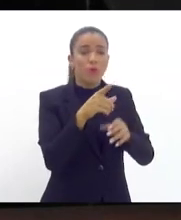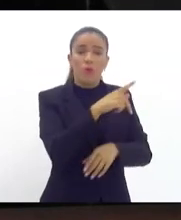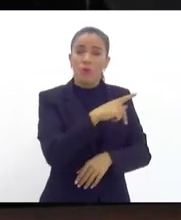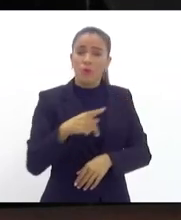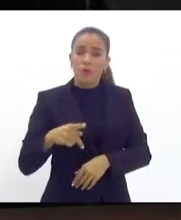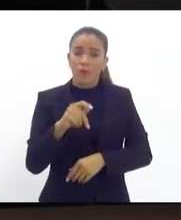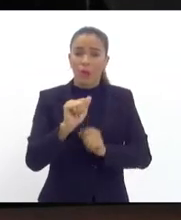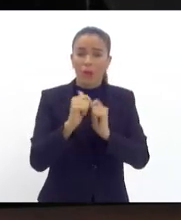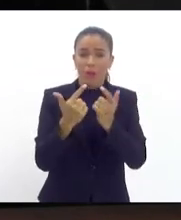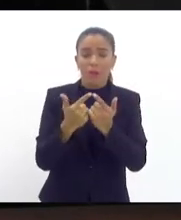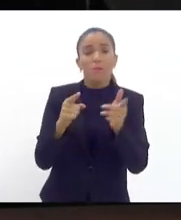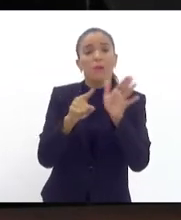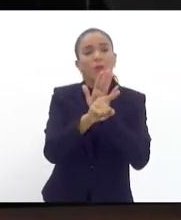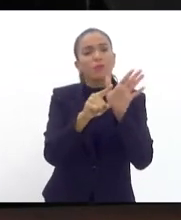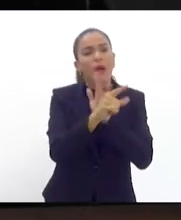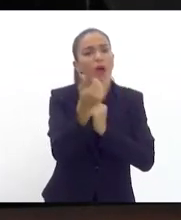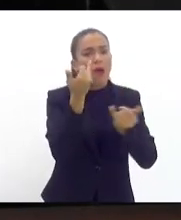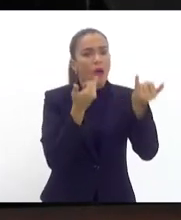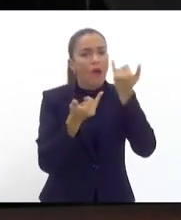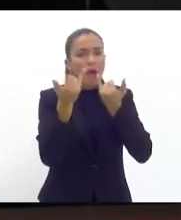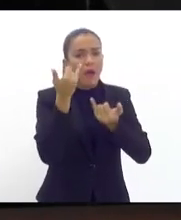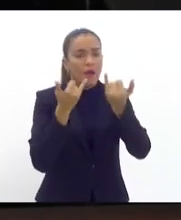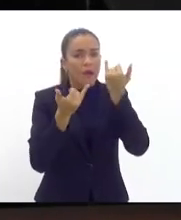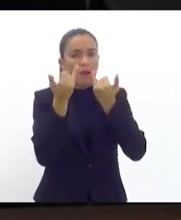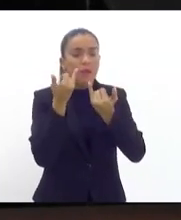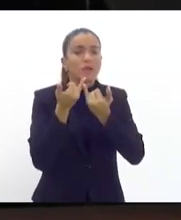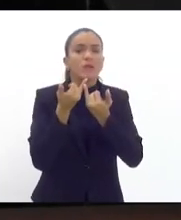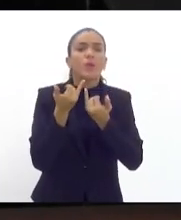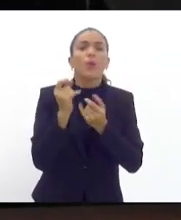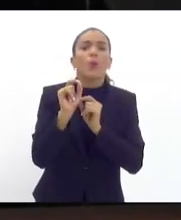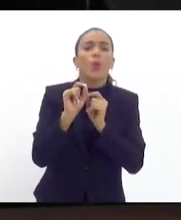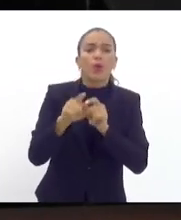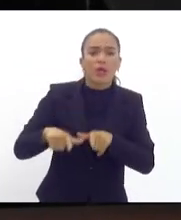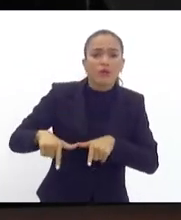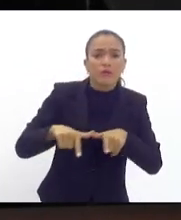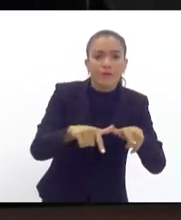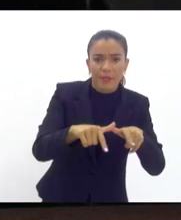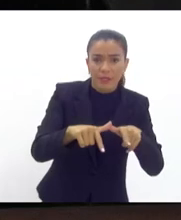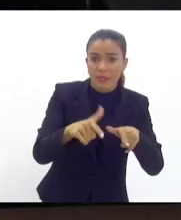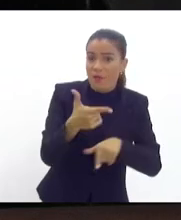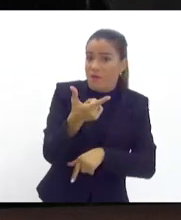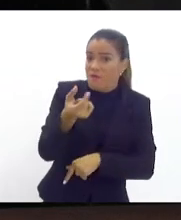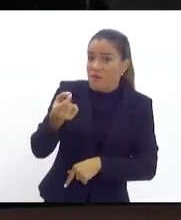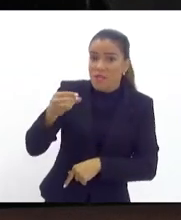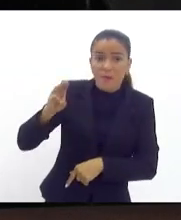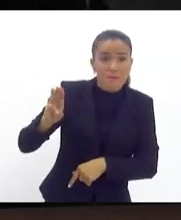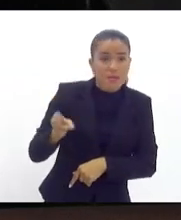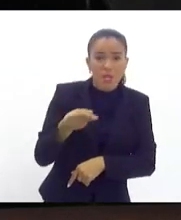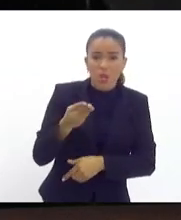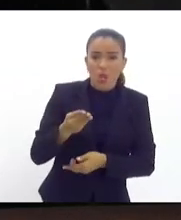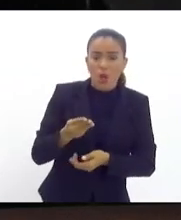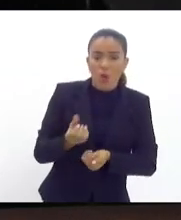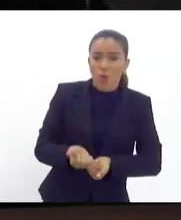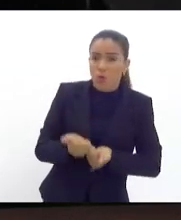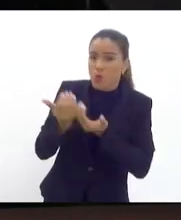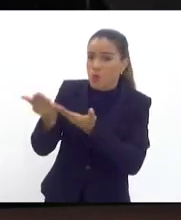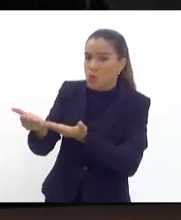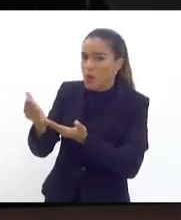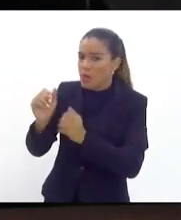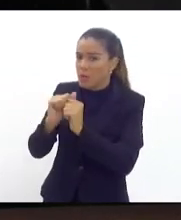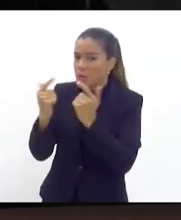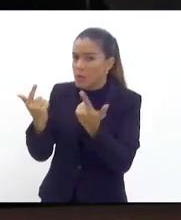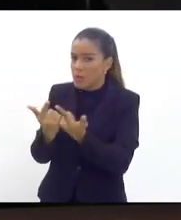sobre né o que que tinha sido feito com uns 20 milhões do Whats porque